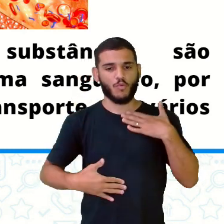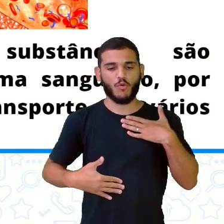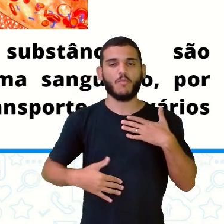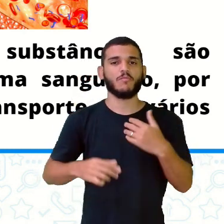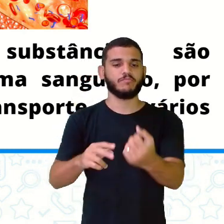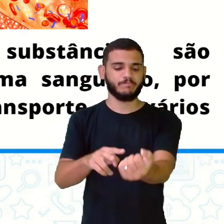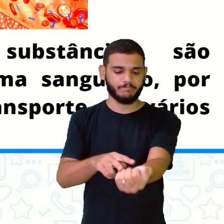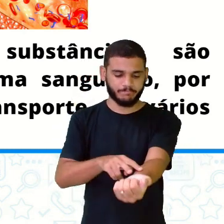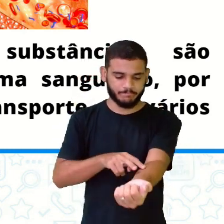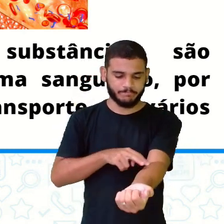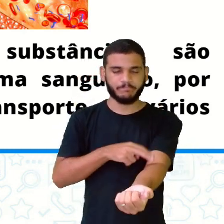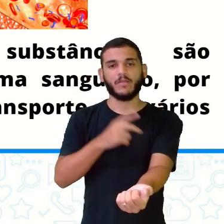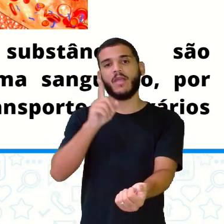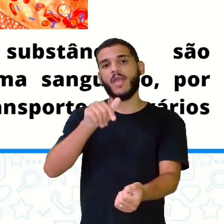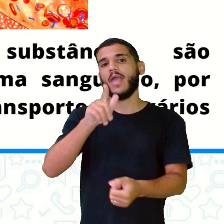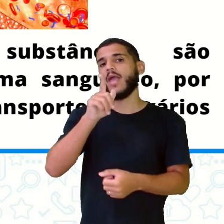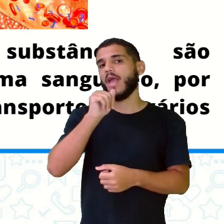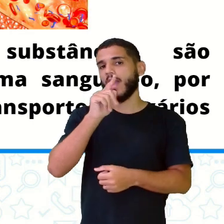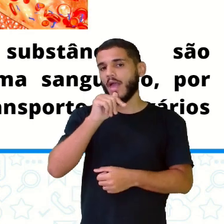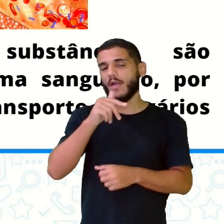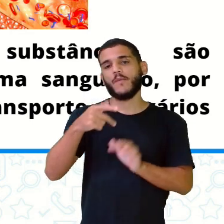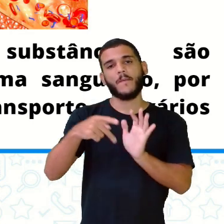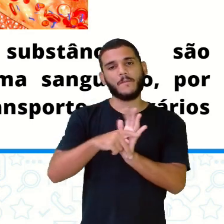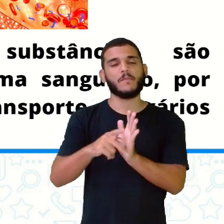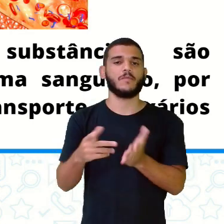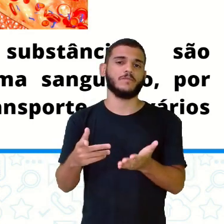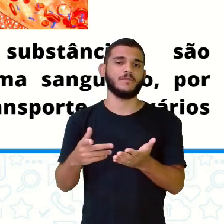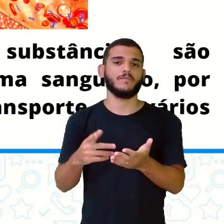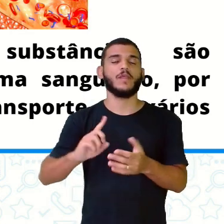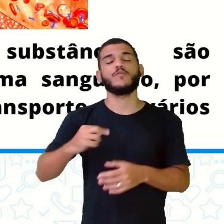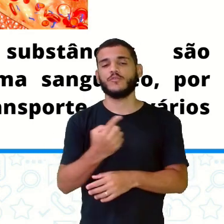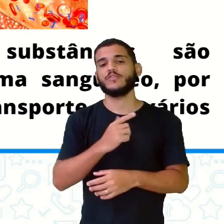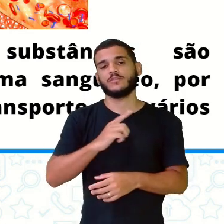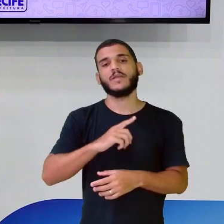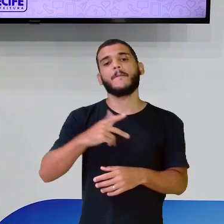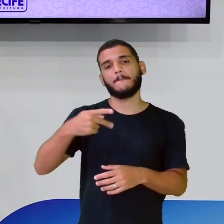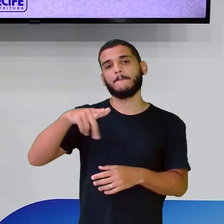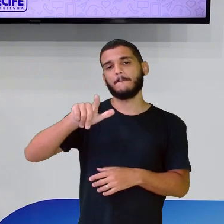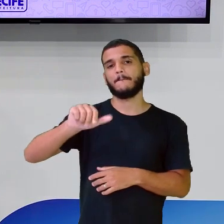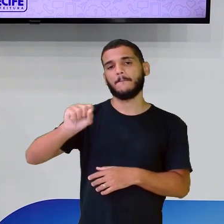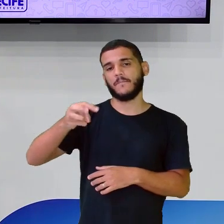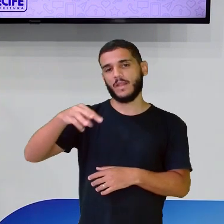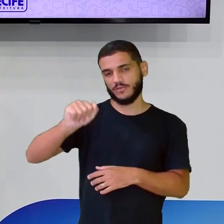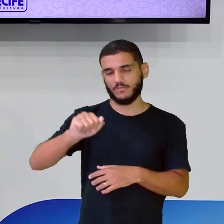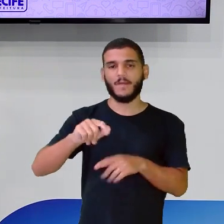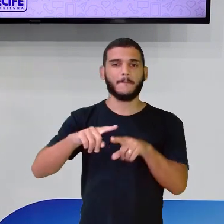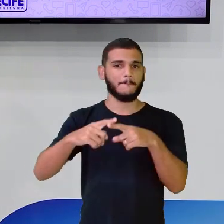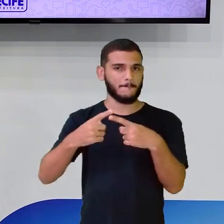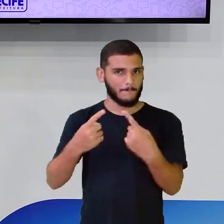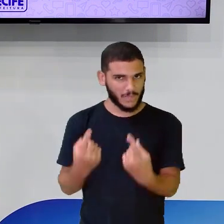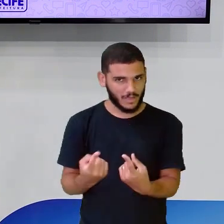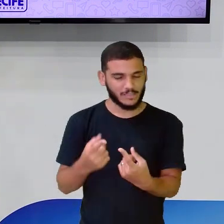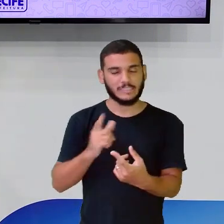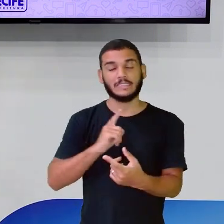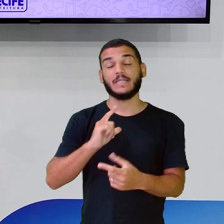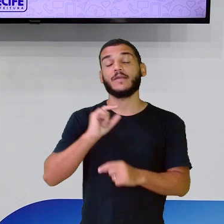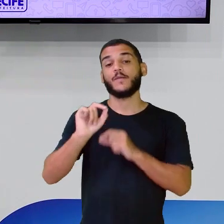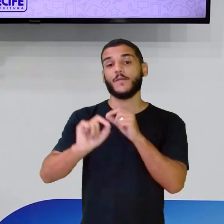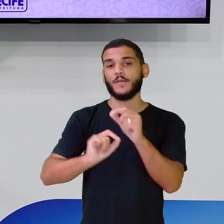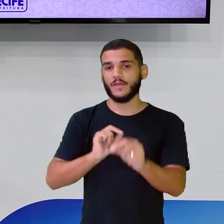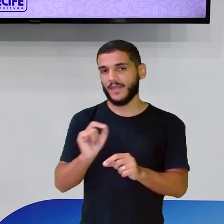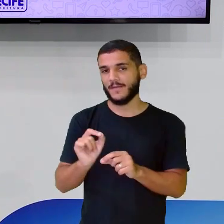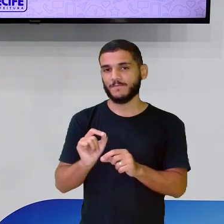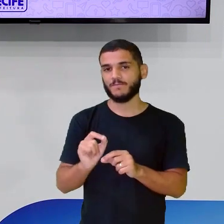a água. A água é um dos componentes, é claro que a gente tem o plasma, né? A gente tem a composição, ó.